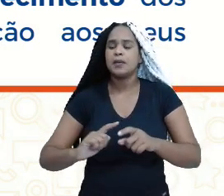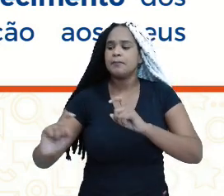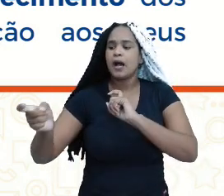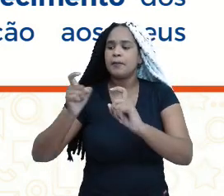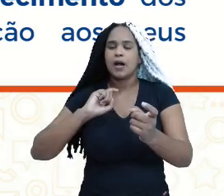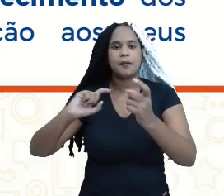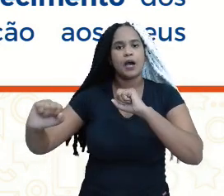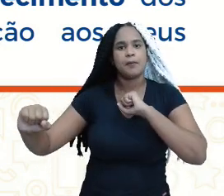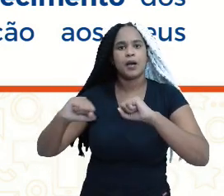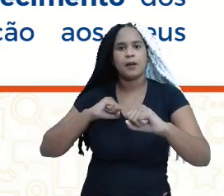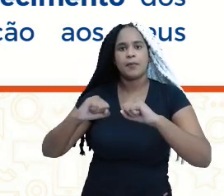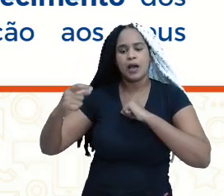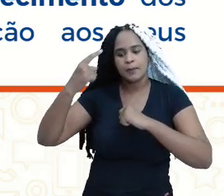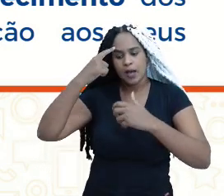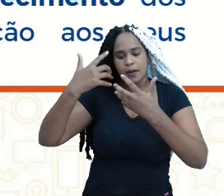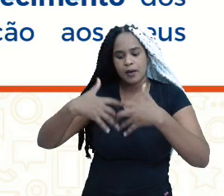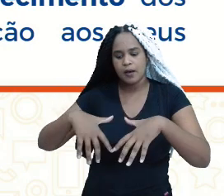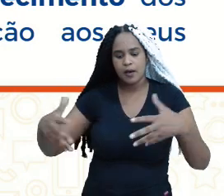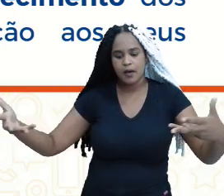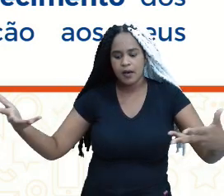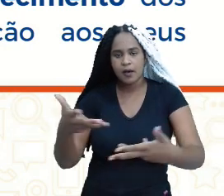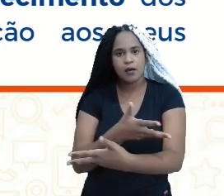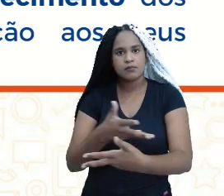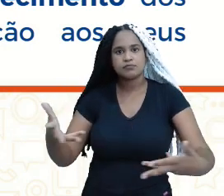discussão, momentos de reflexão,